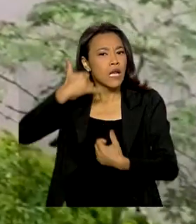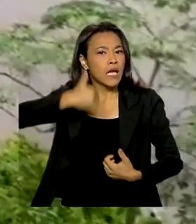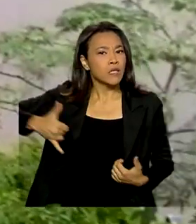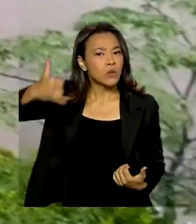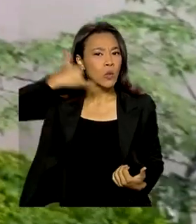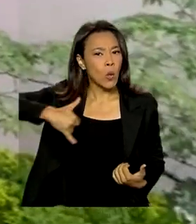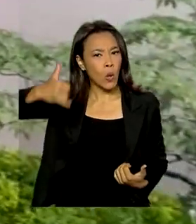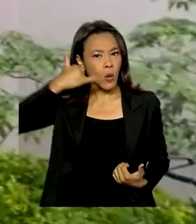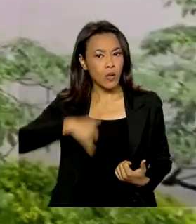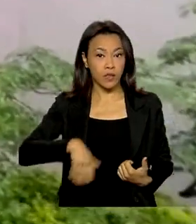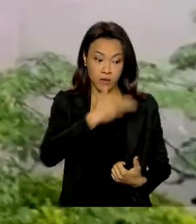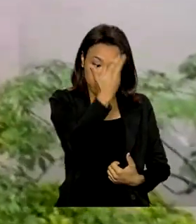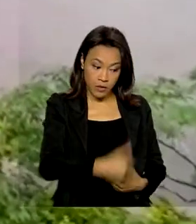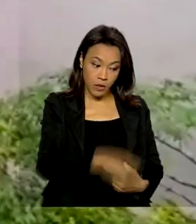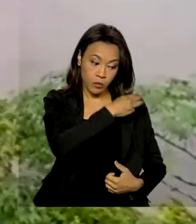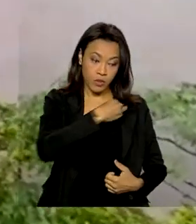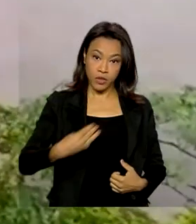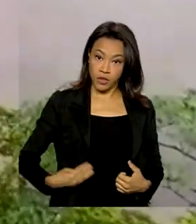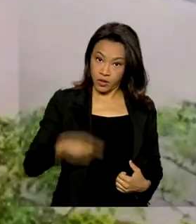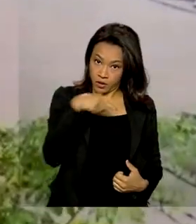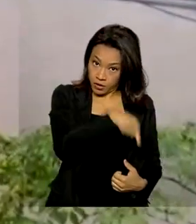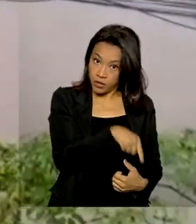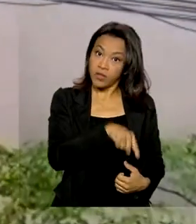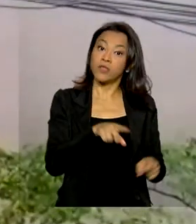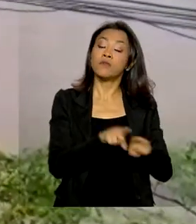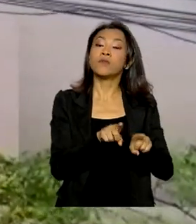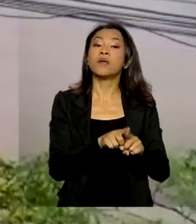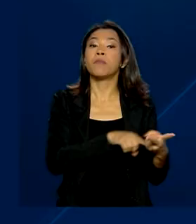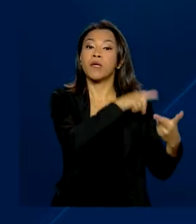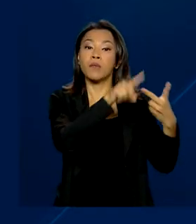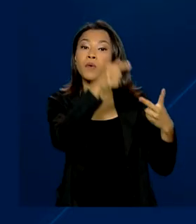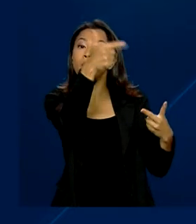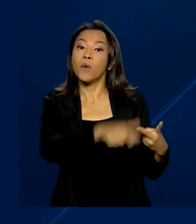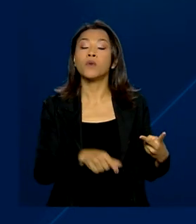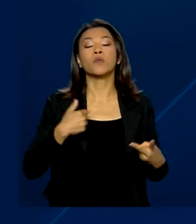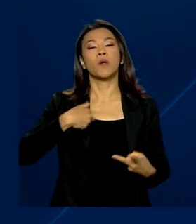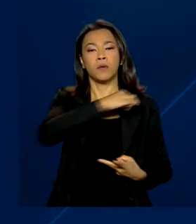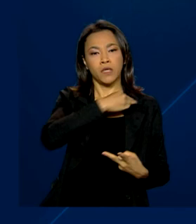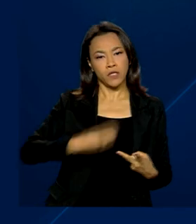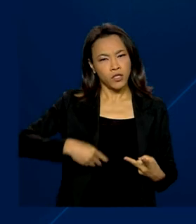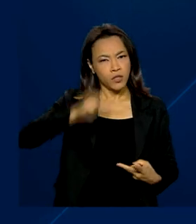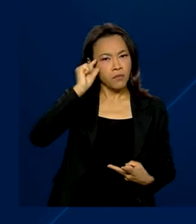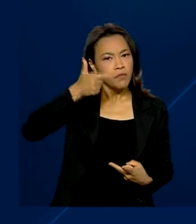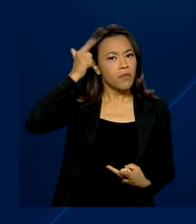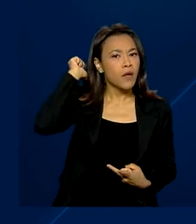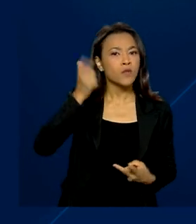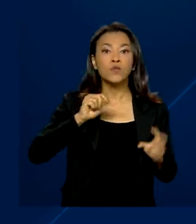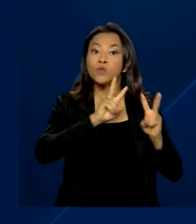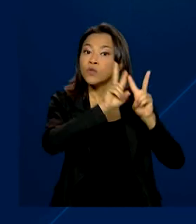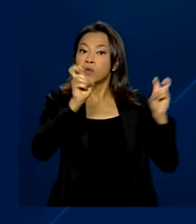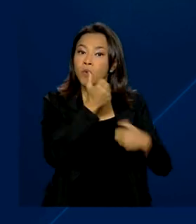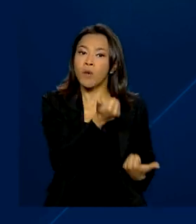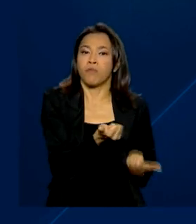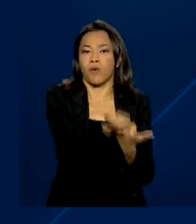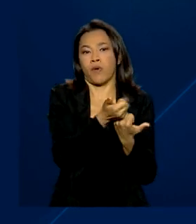ligações para os ministros Rogério Marinho do desenvolvimento Regional e Paulo Guedes da economia para auxílio imediato às